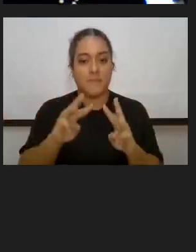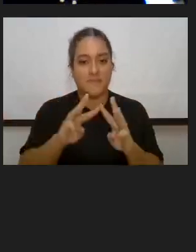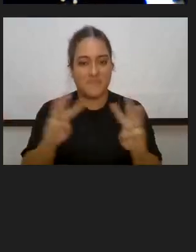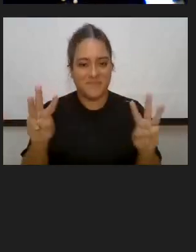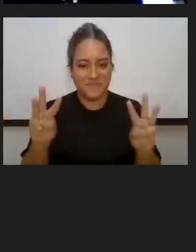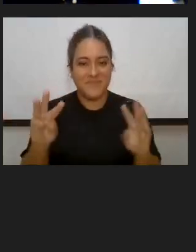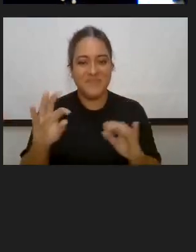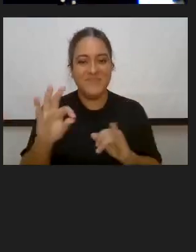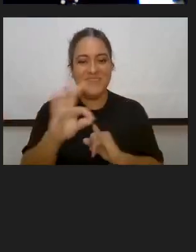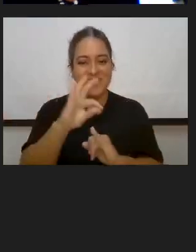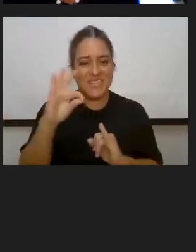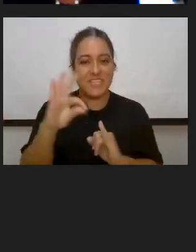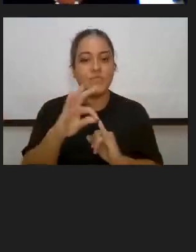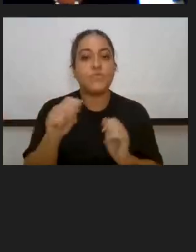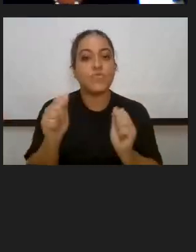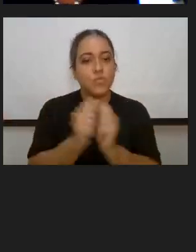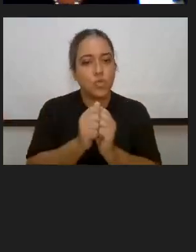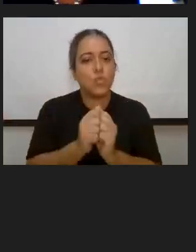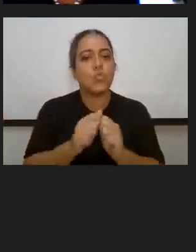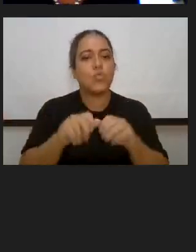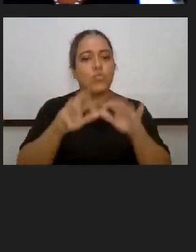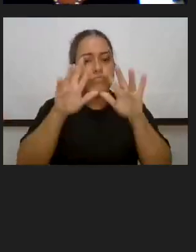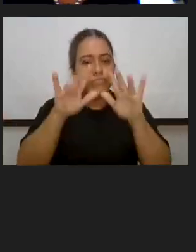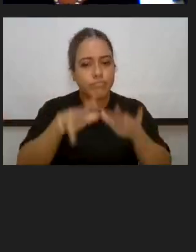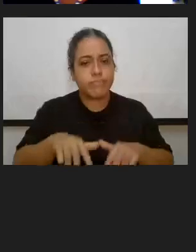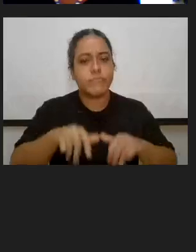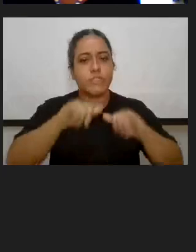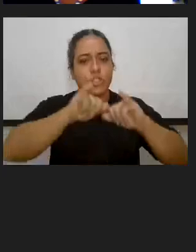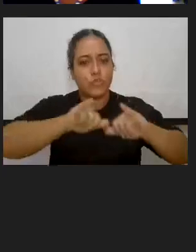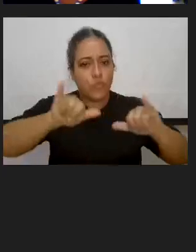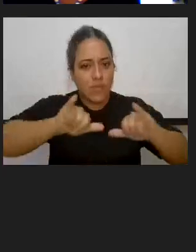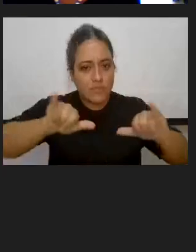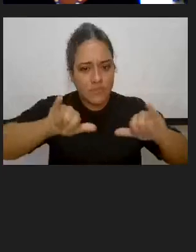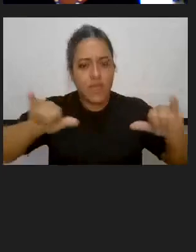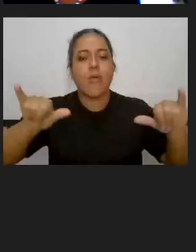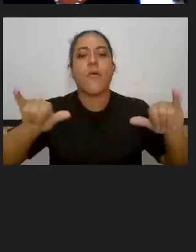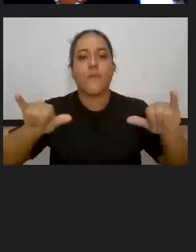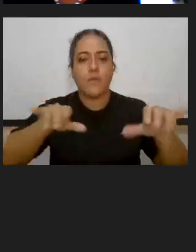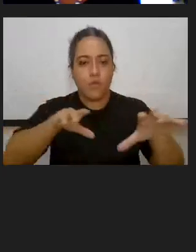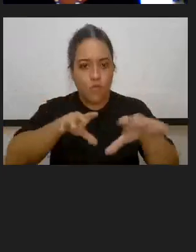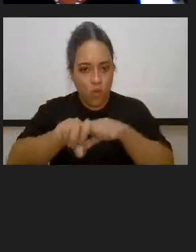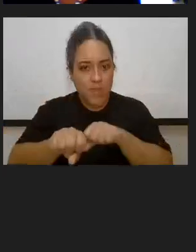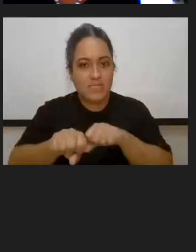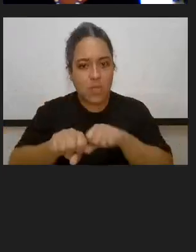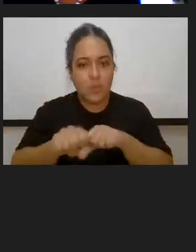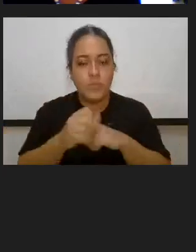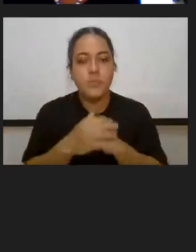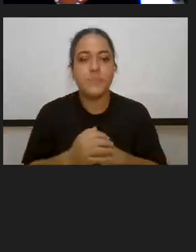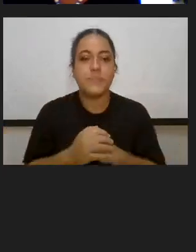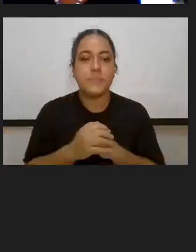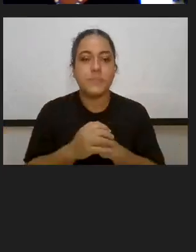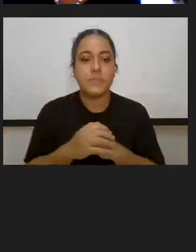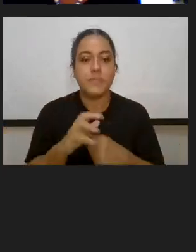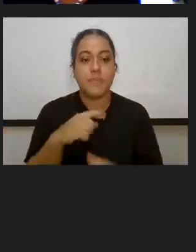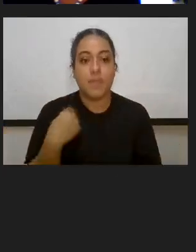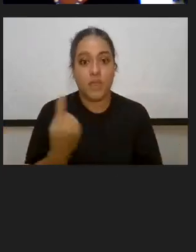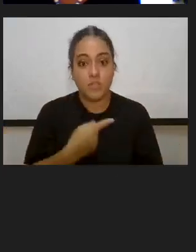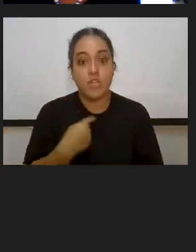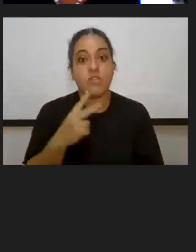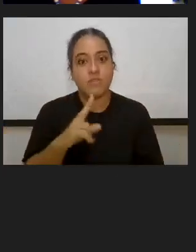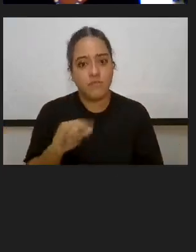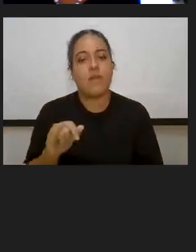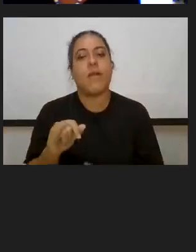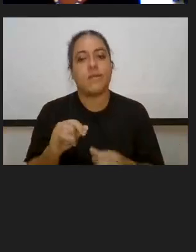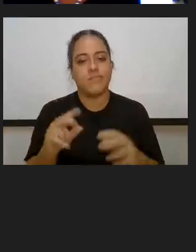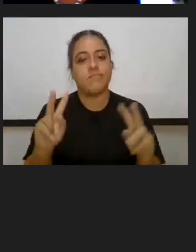junto com a matéria, né, de divulgação da formação. A gente vai disponibilizar